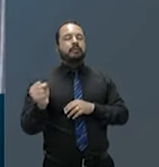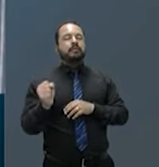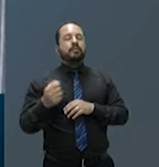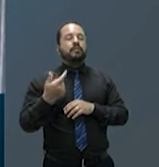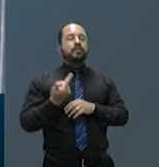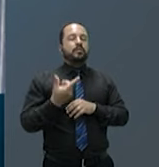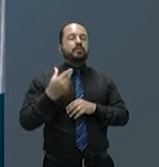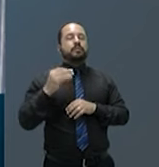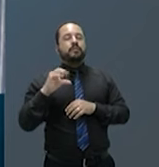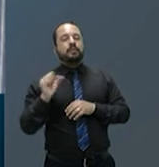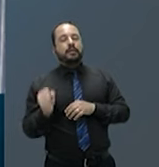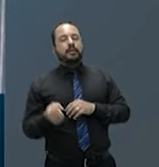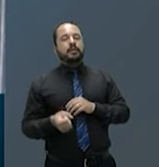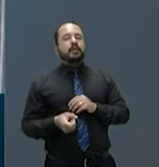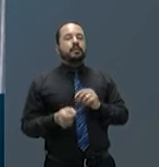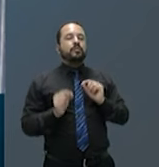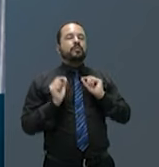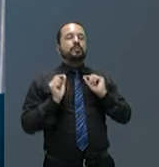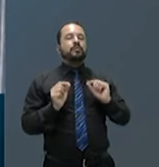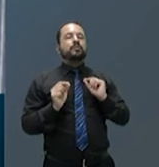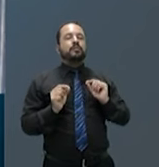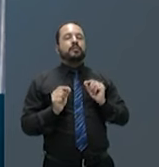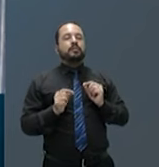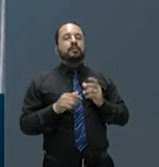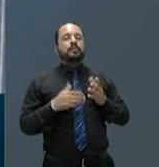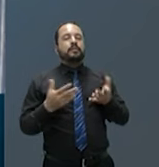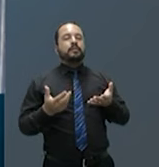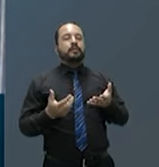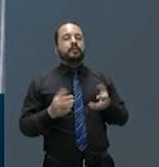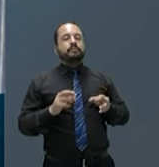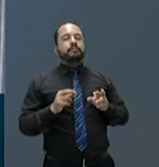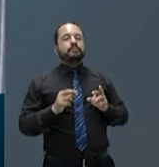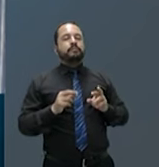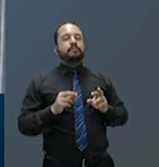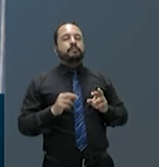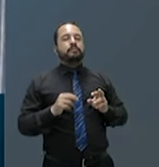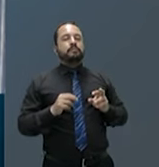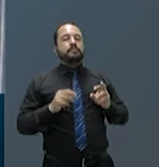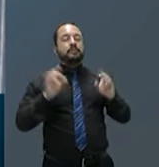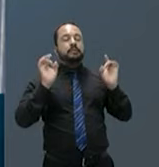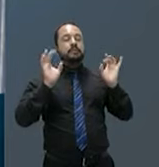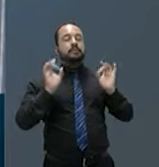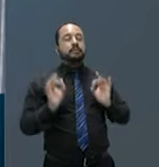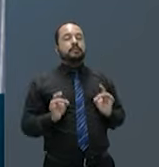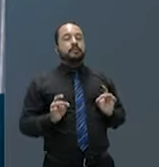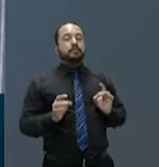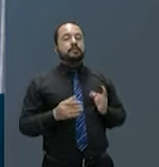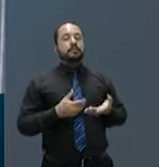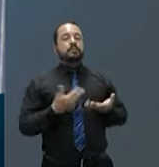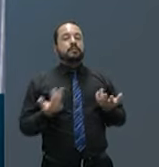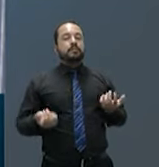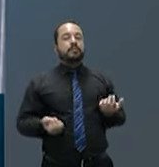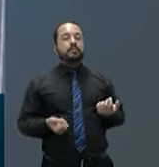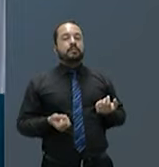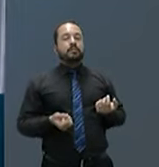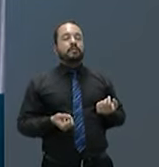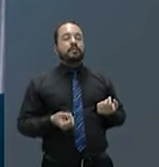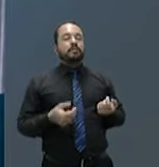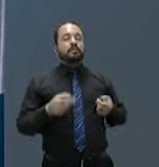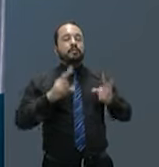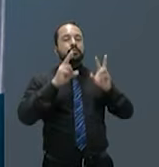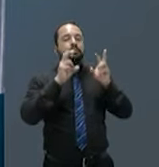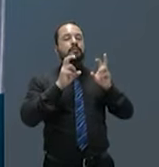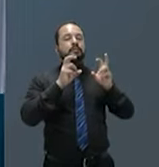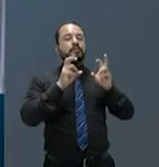957.821 é excepcional e se fundou em uma razão específica. E